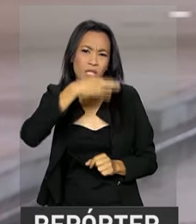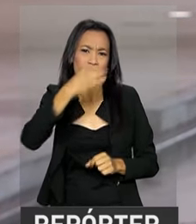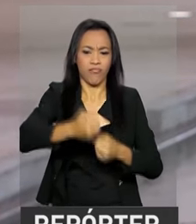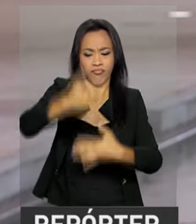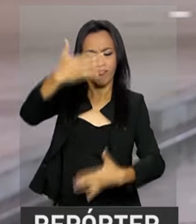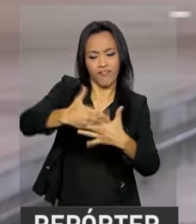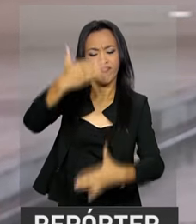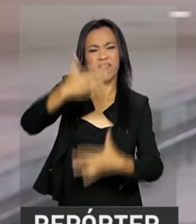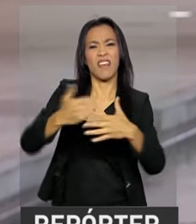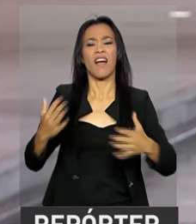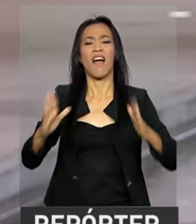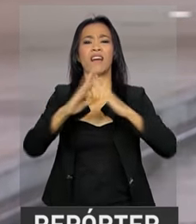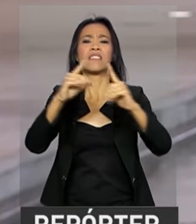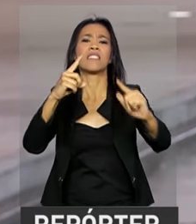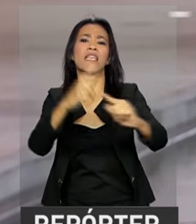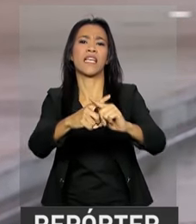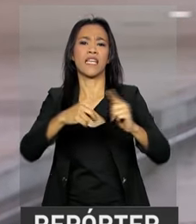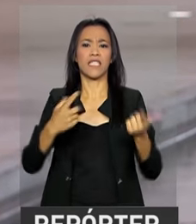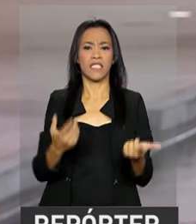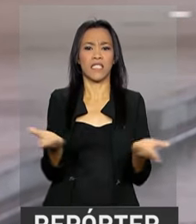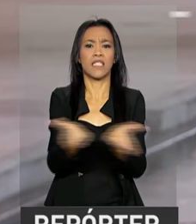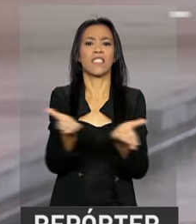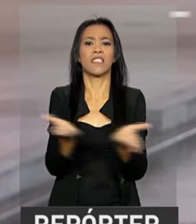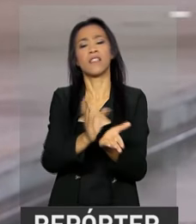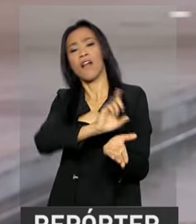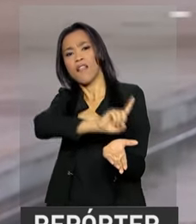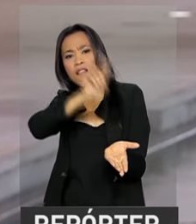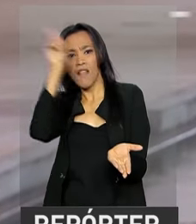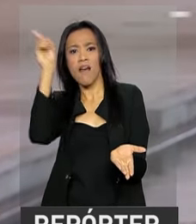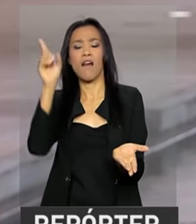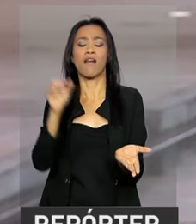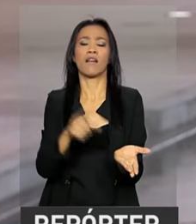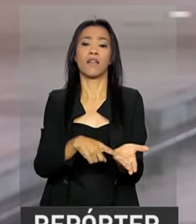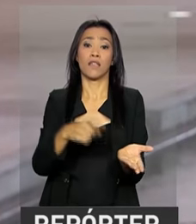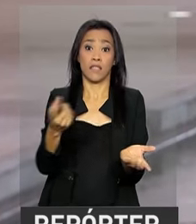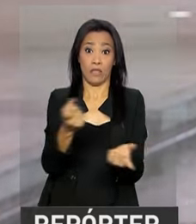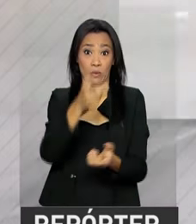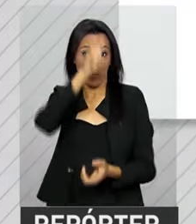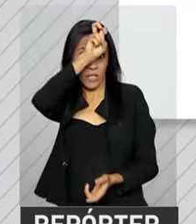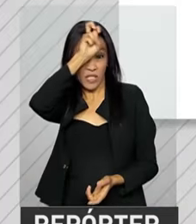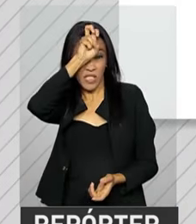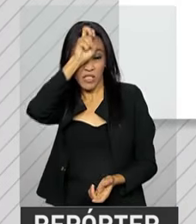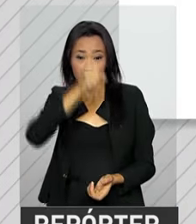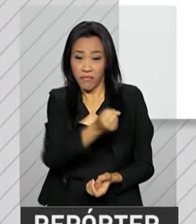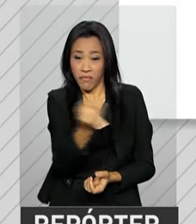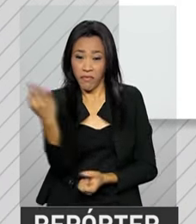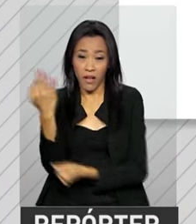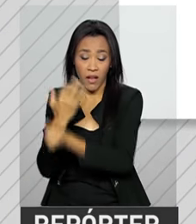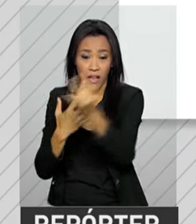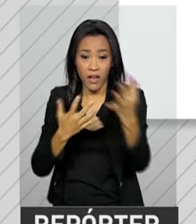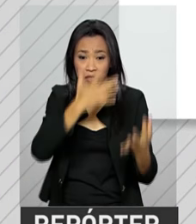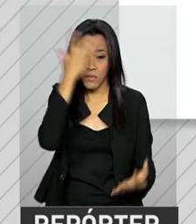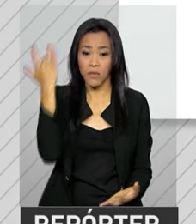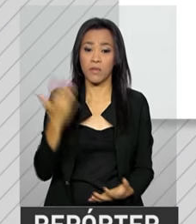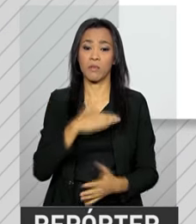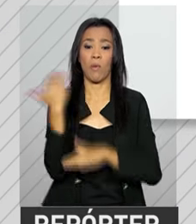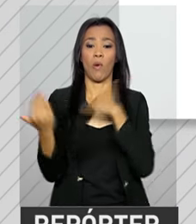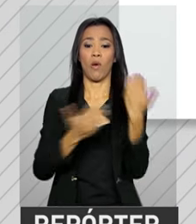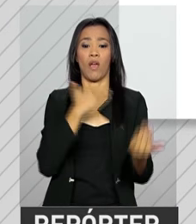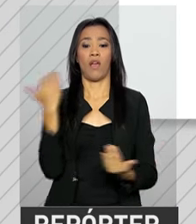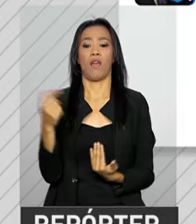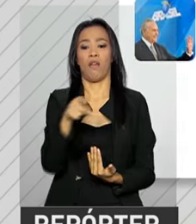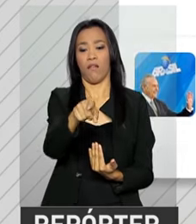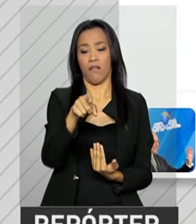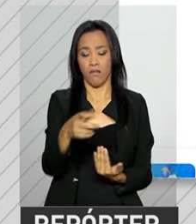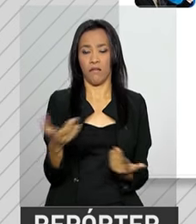igrejas cristãs coptas lá no Egito, que deixaram dezenas de mortos e mais de uma centena de feridos nesse final